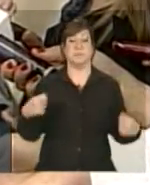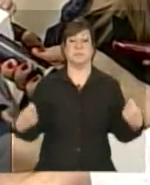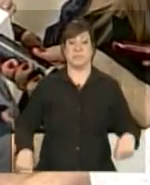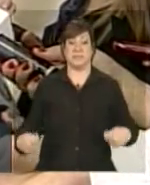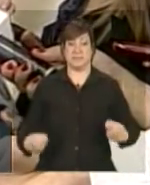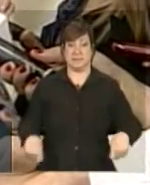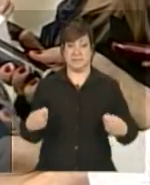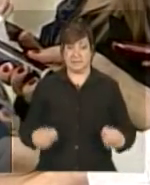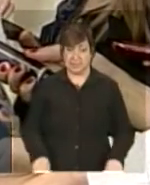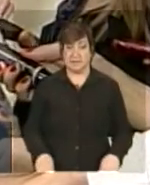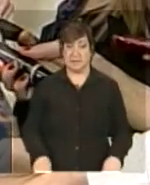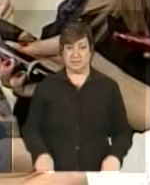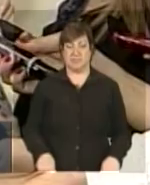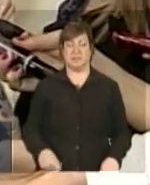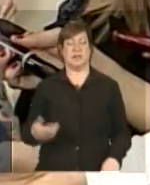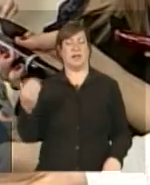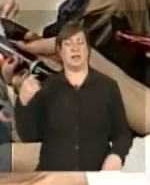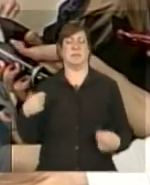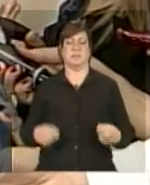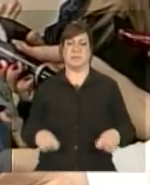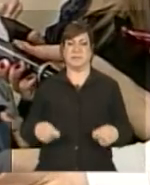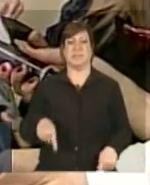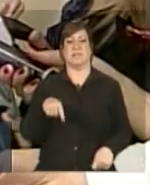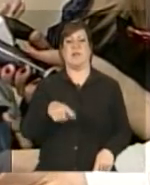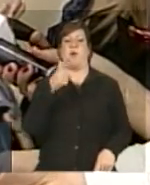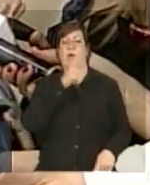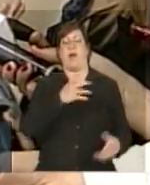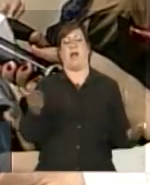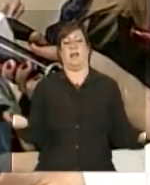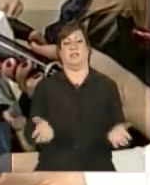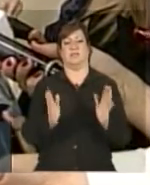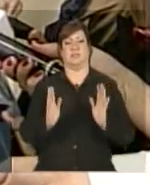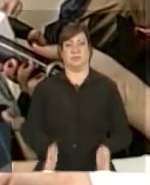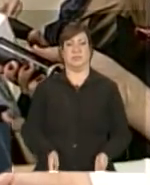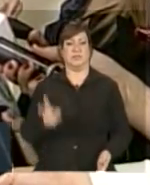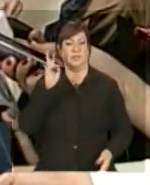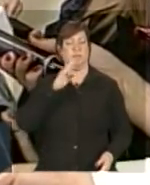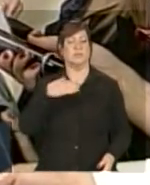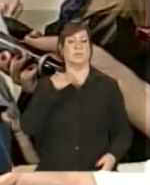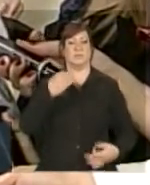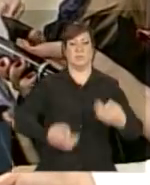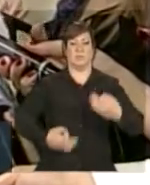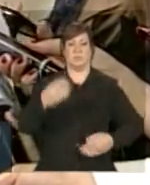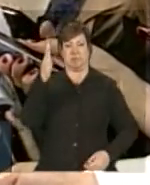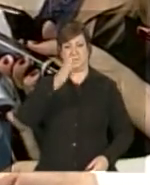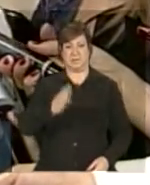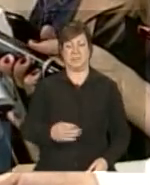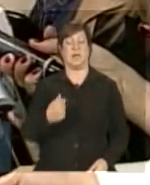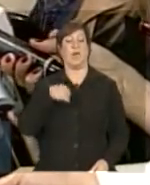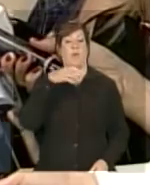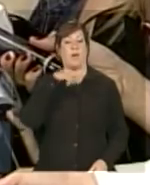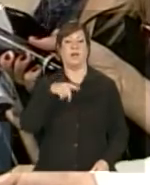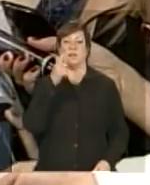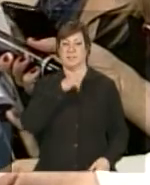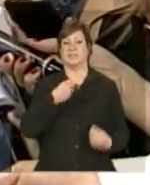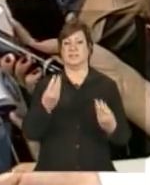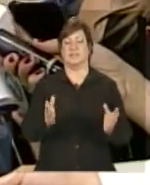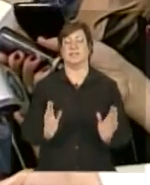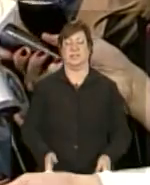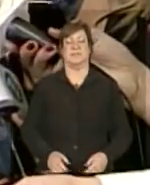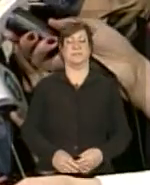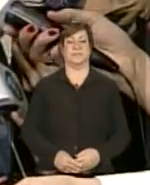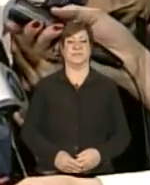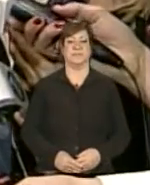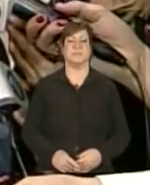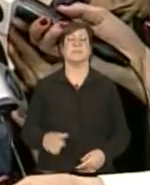precisam e precisavam desta garantia no âmbito da justiça brasileira. E eu acho que ela foi dada. Ministra,